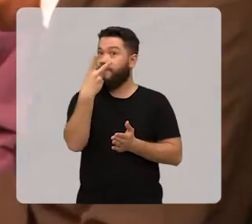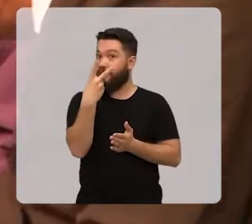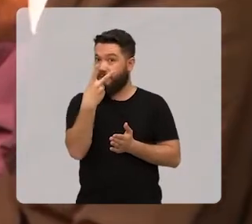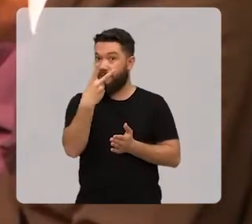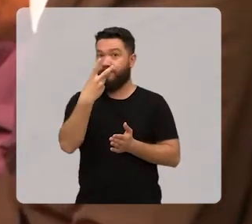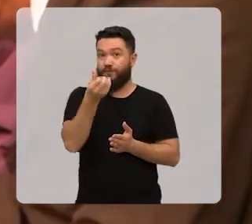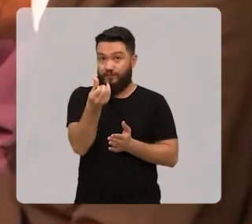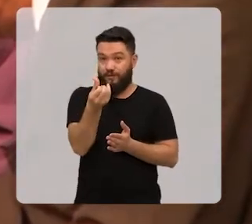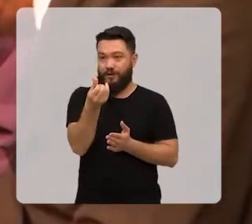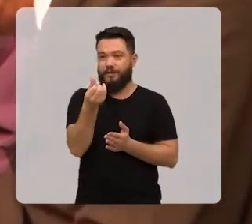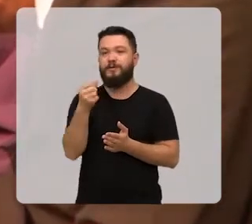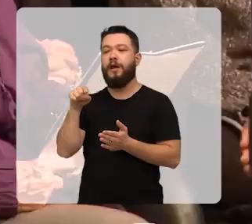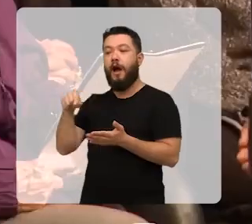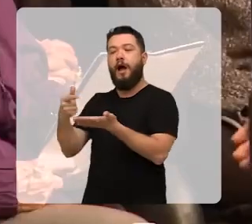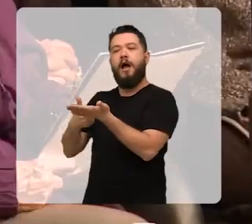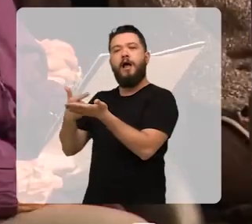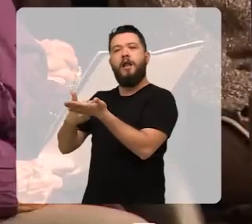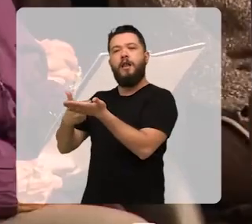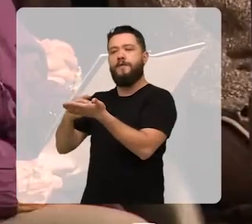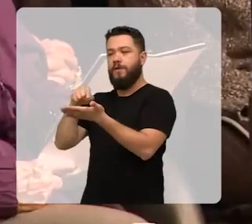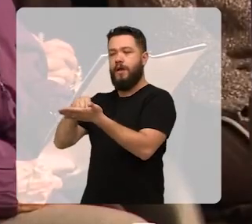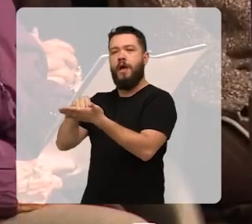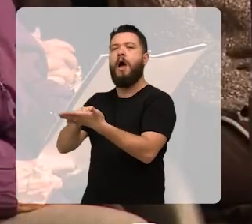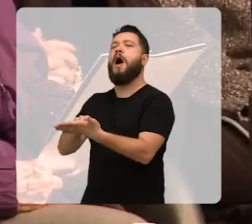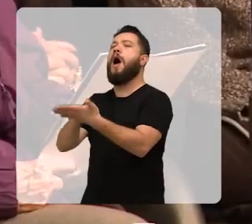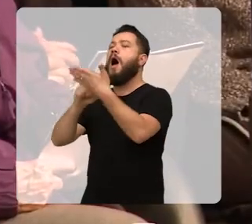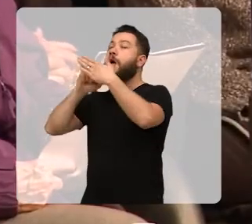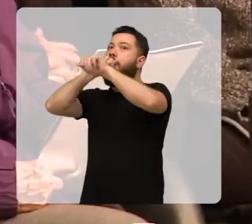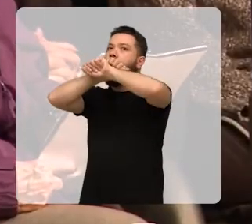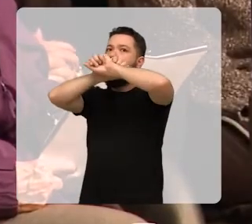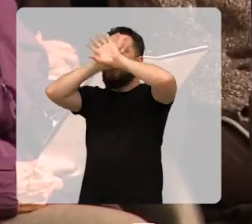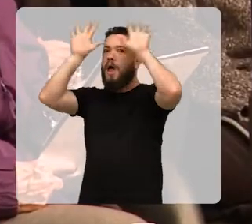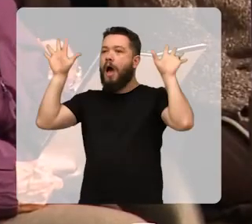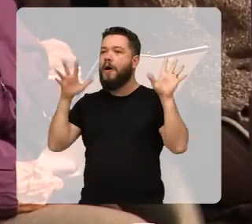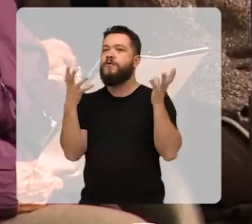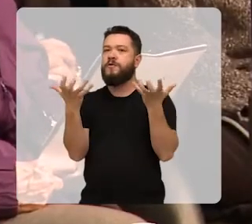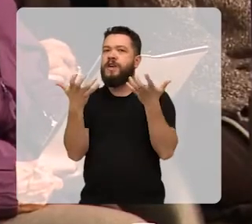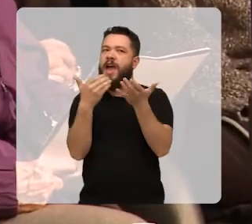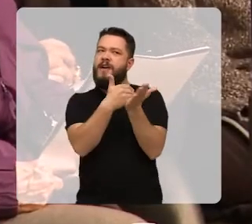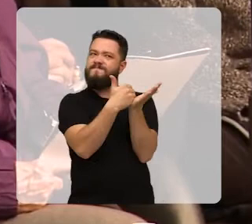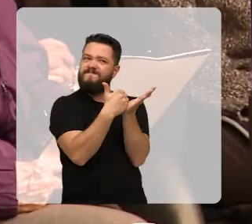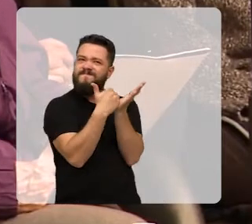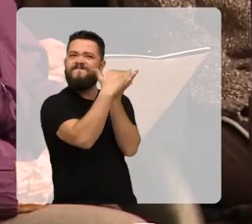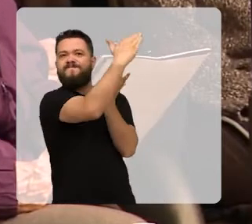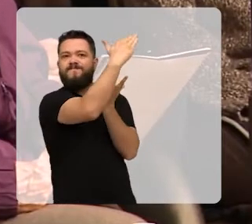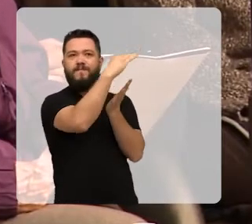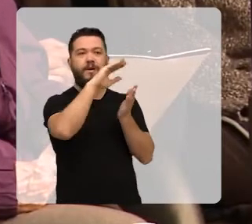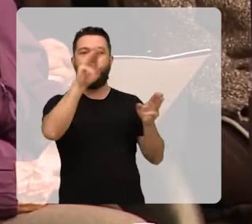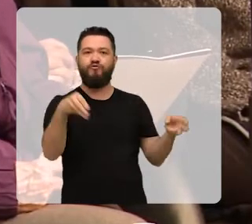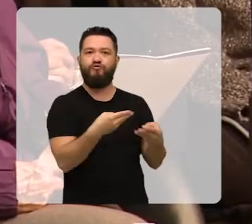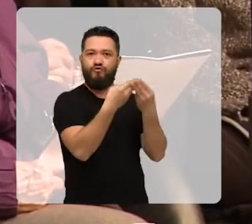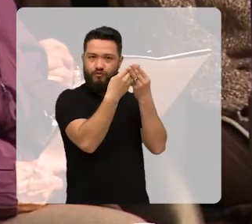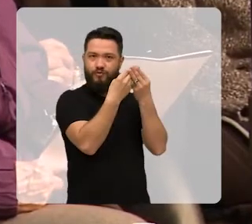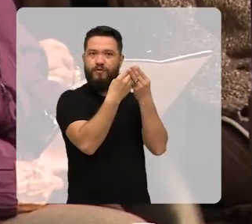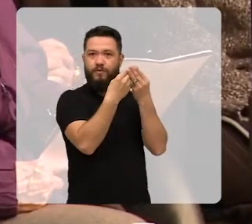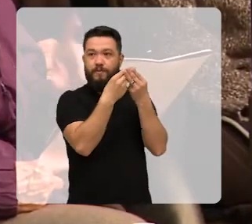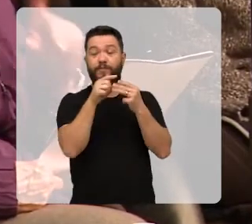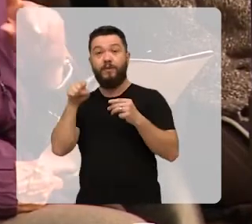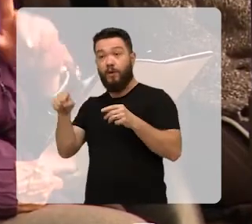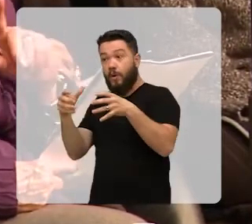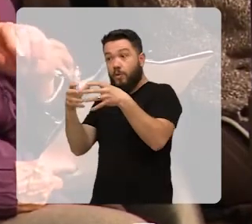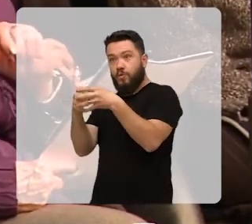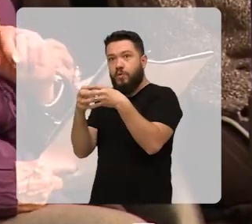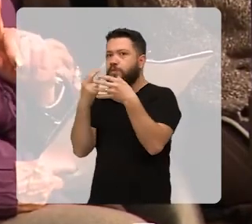a sua intenção de levar a Alemanha dos judeus. Em 1933, o partido nazista foi